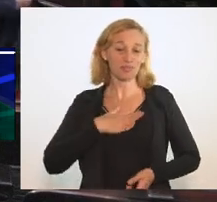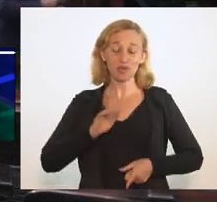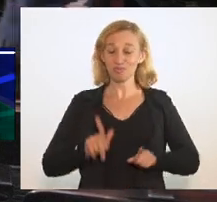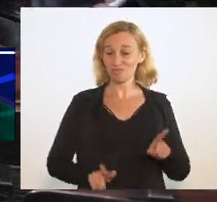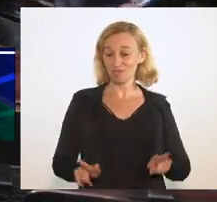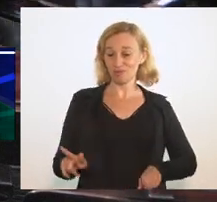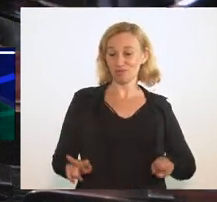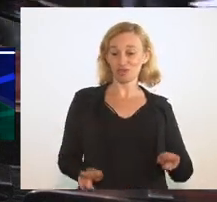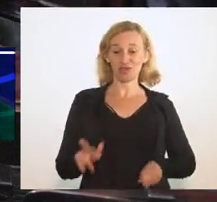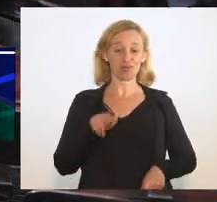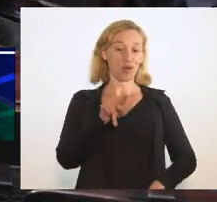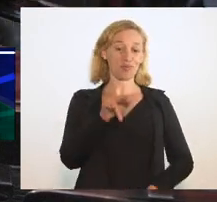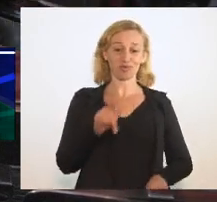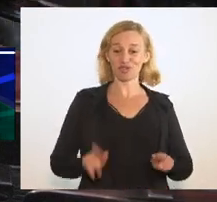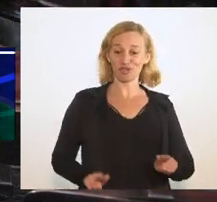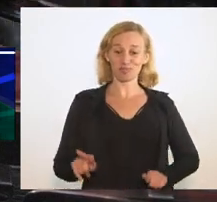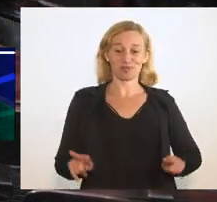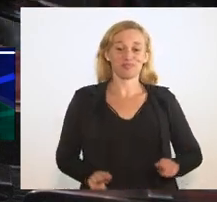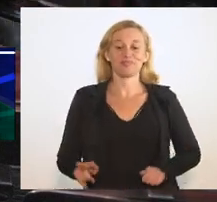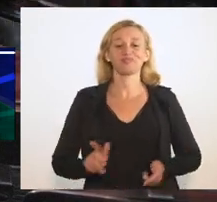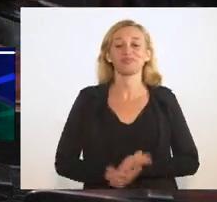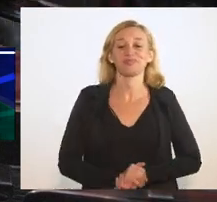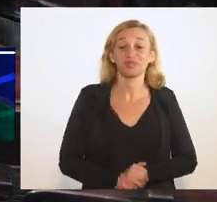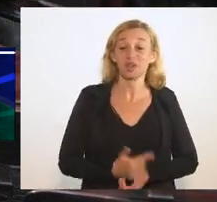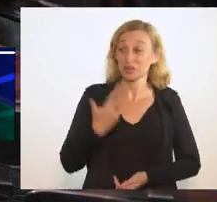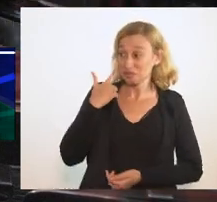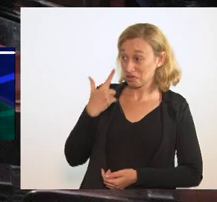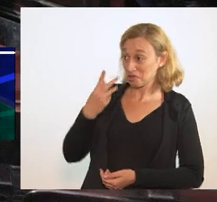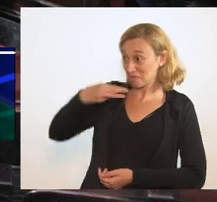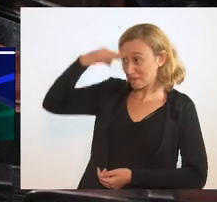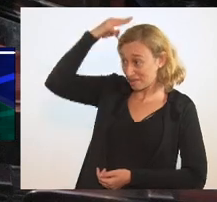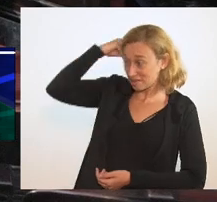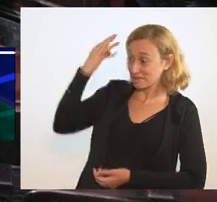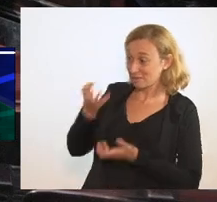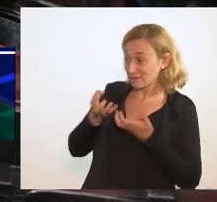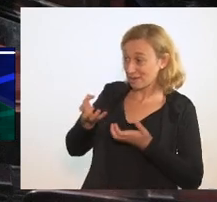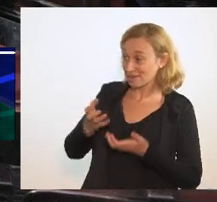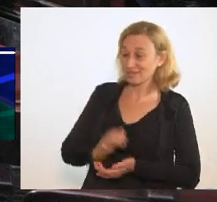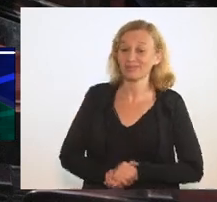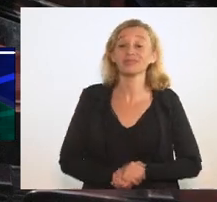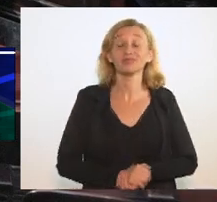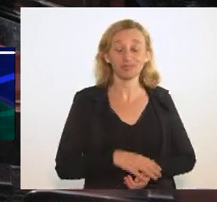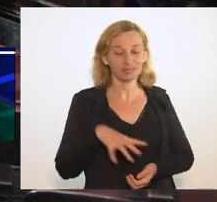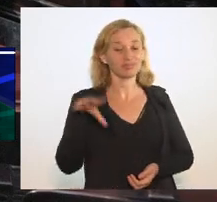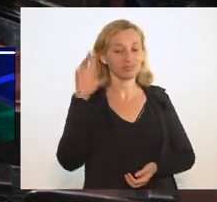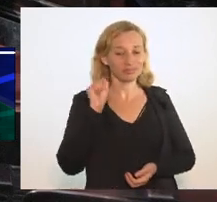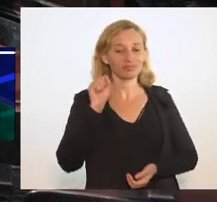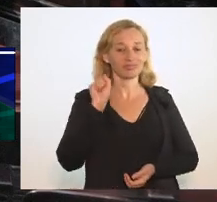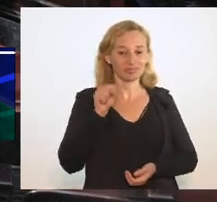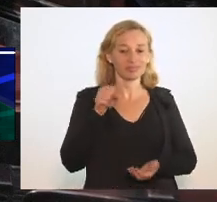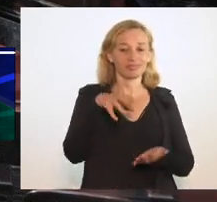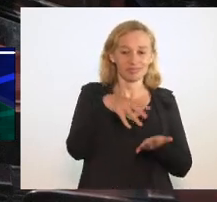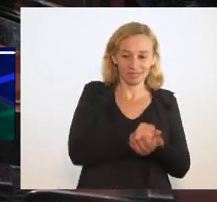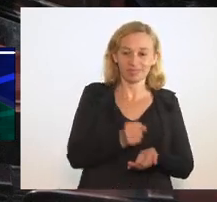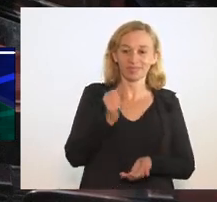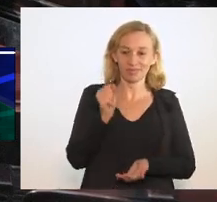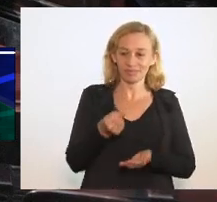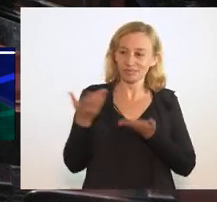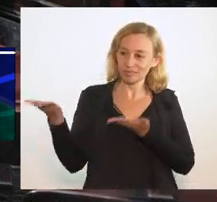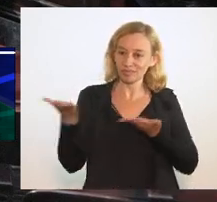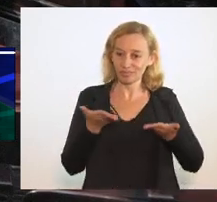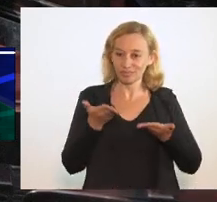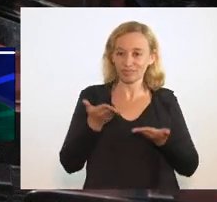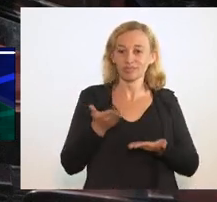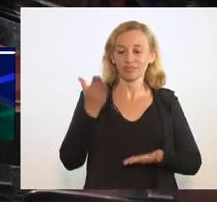parecido. Da família é ele. Ouviu aí, Márcio? Ouvi sim, está registrado o deputado Knoploch, agora com a palavra o